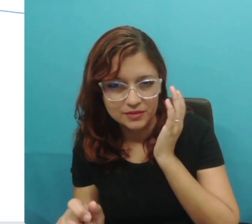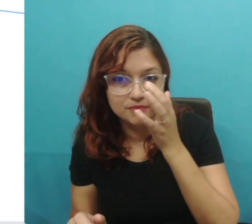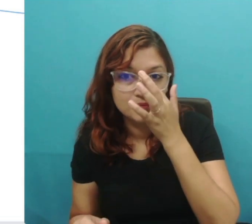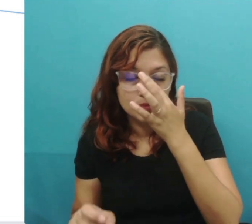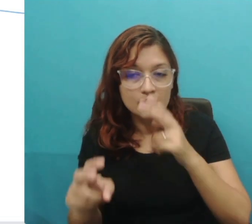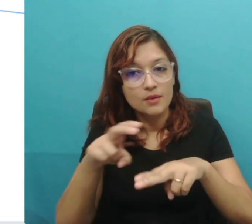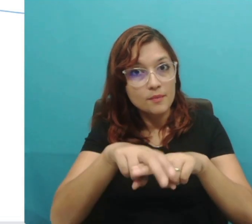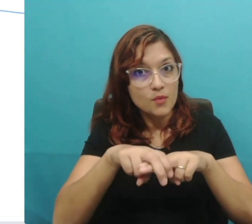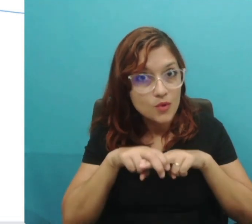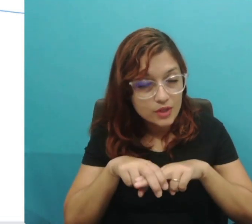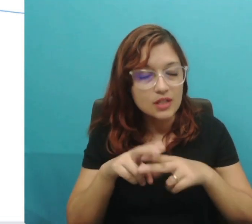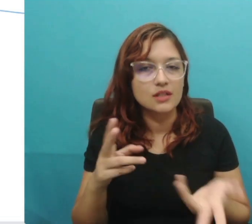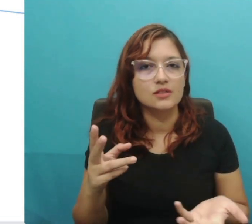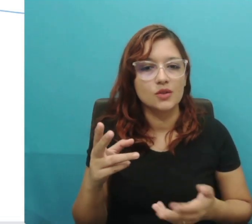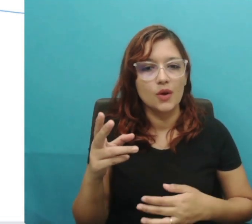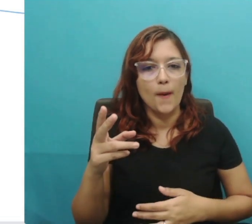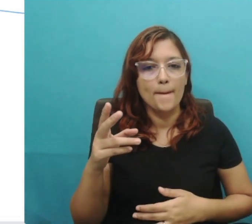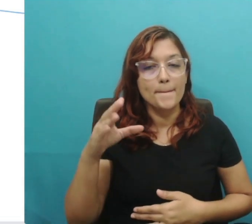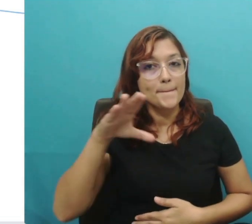África.